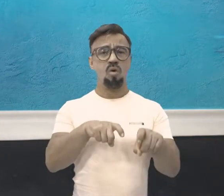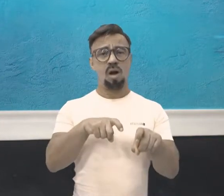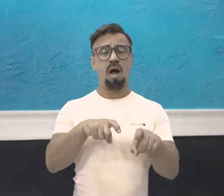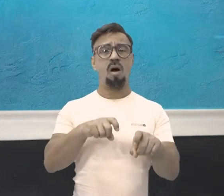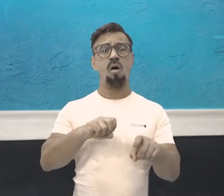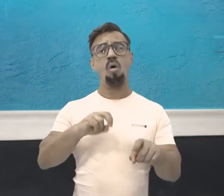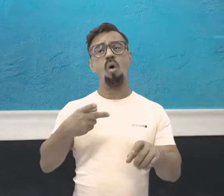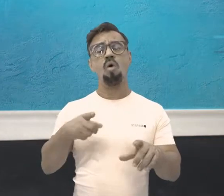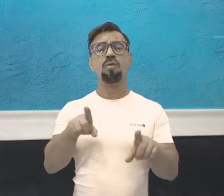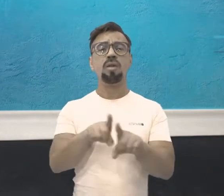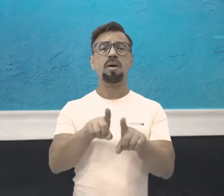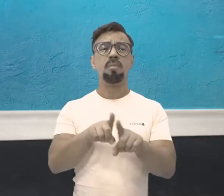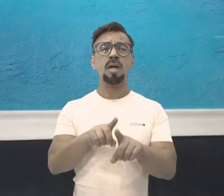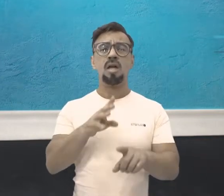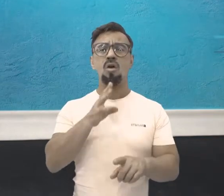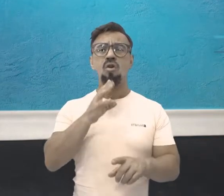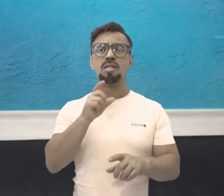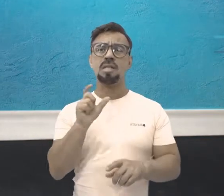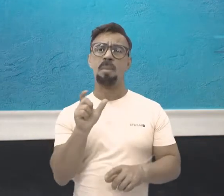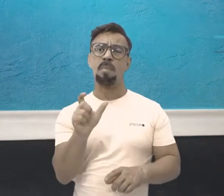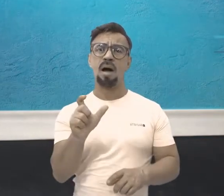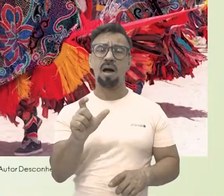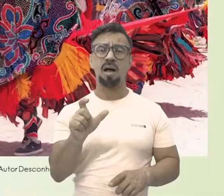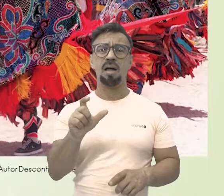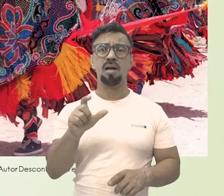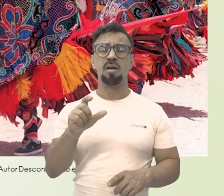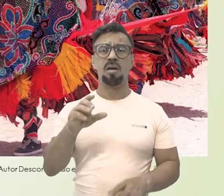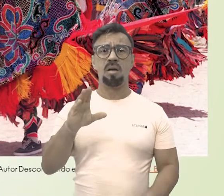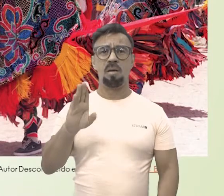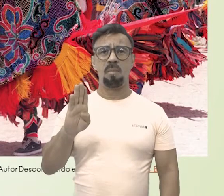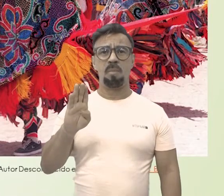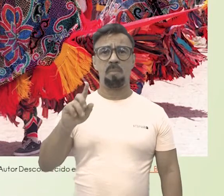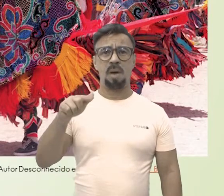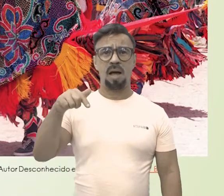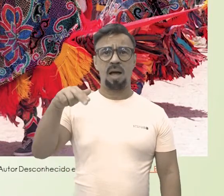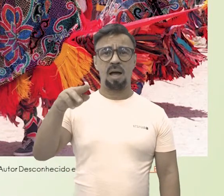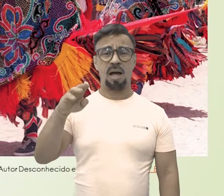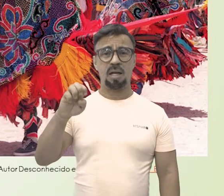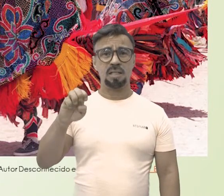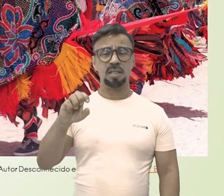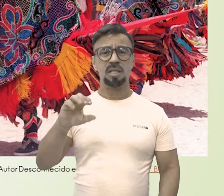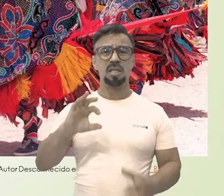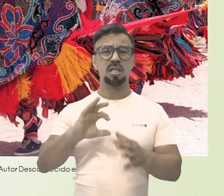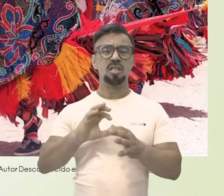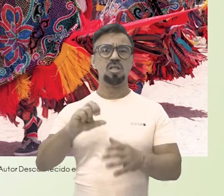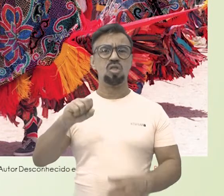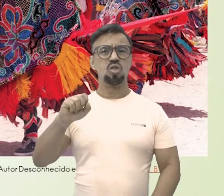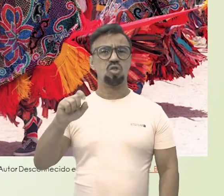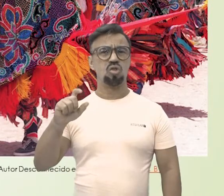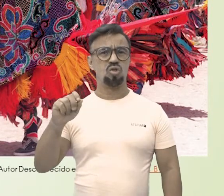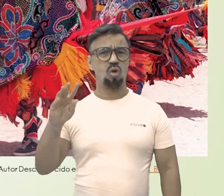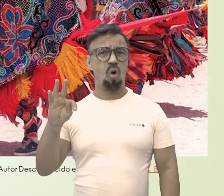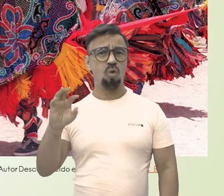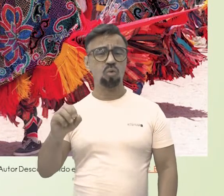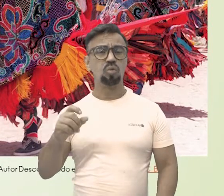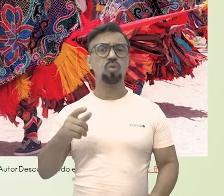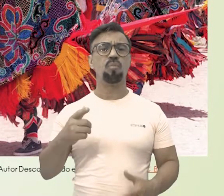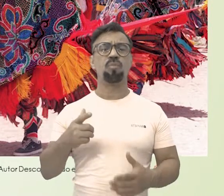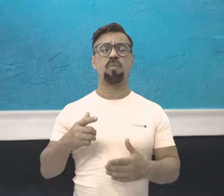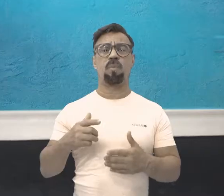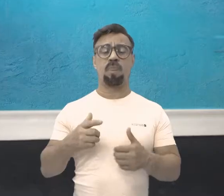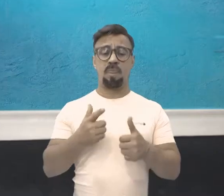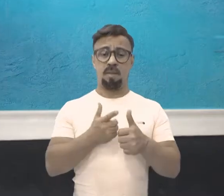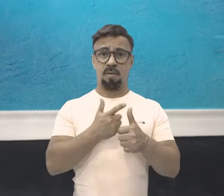ou como também é conhecido, maracatu do baque solto. Seu surgimento foi depois do